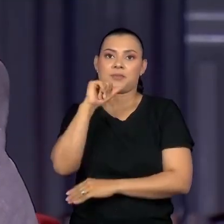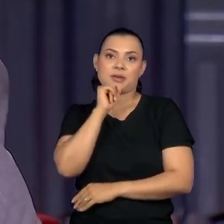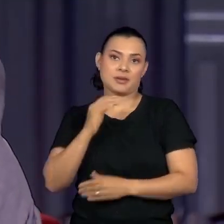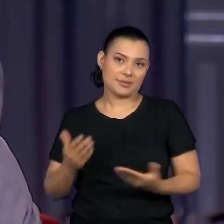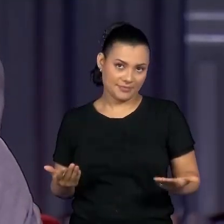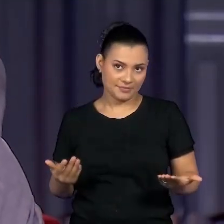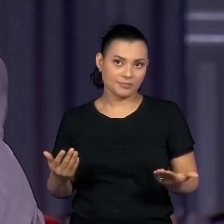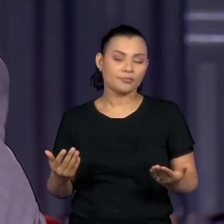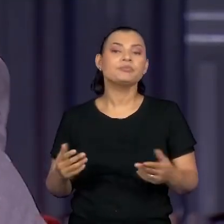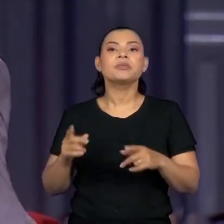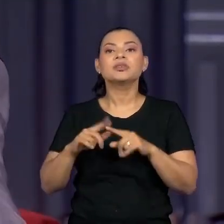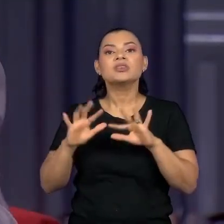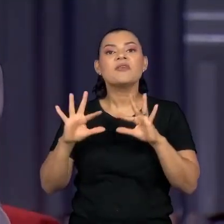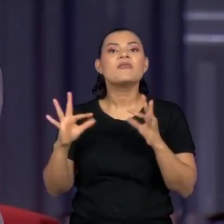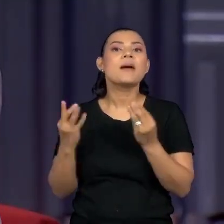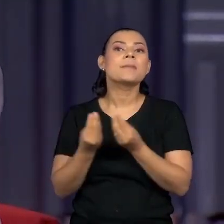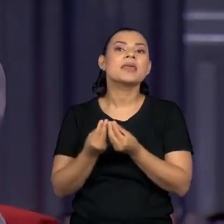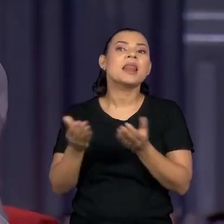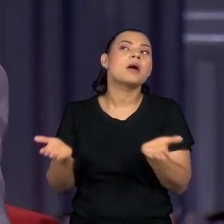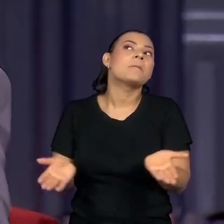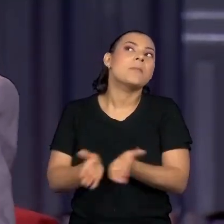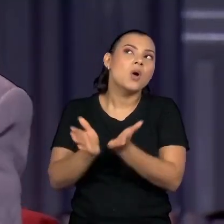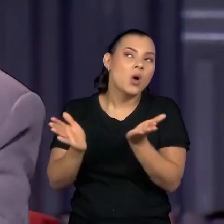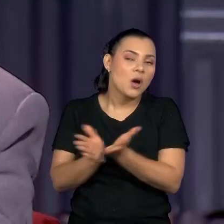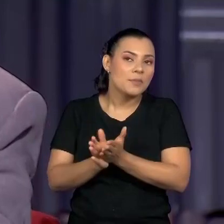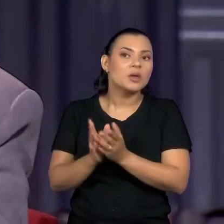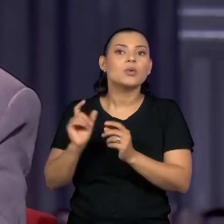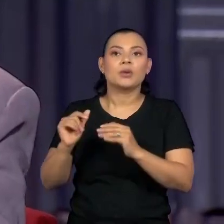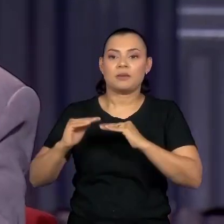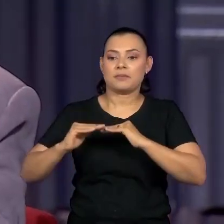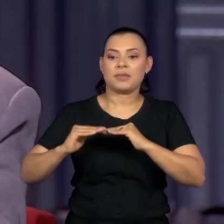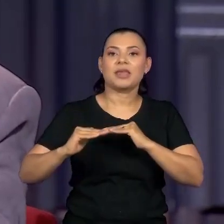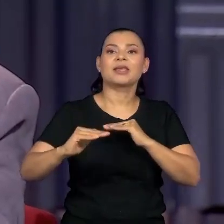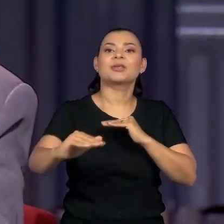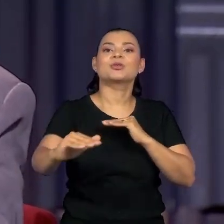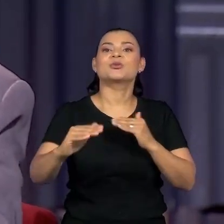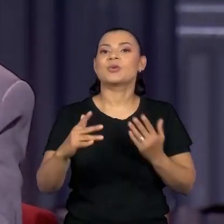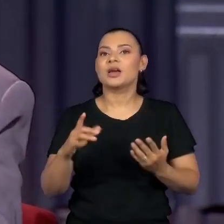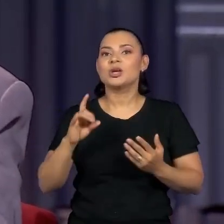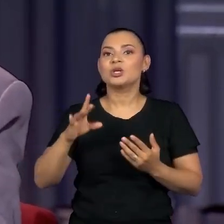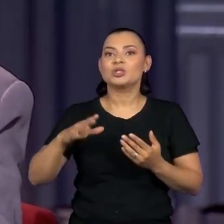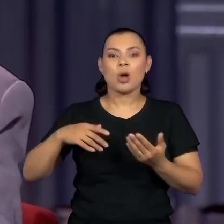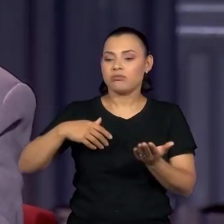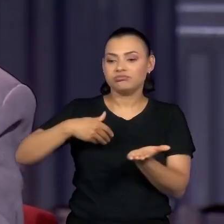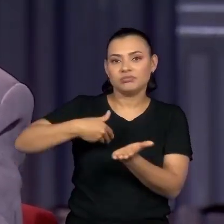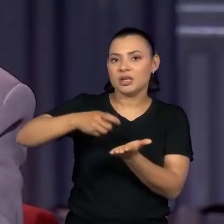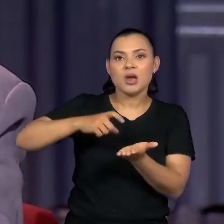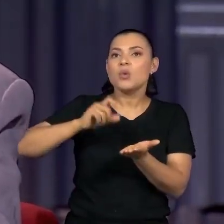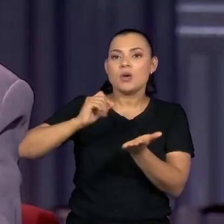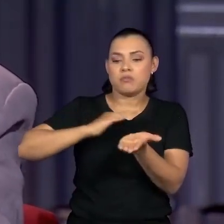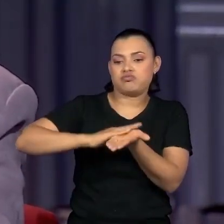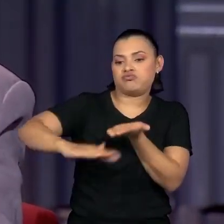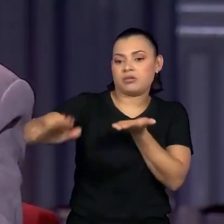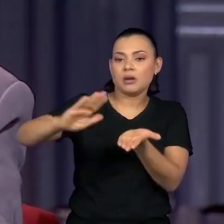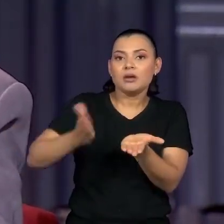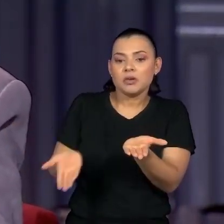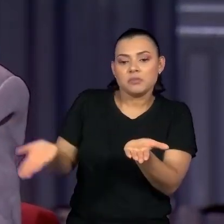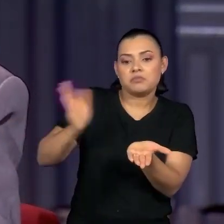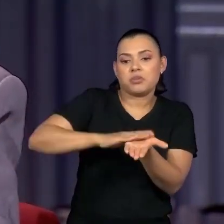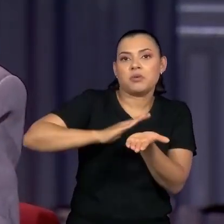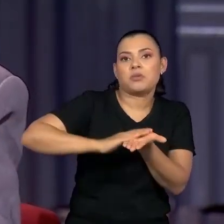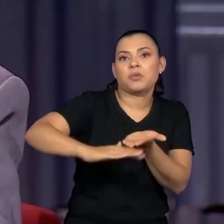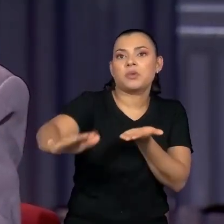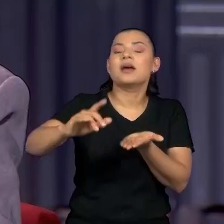bagulho, né, de família pobre, que é aquele piso que é só o cimento e ele vira camadas e camadas da